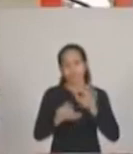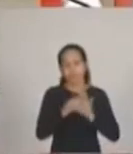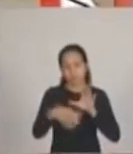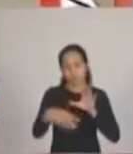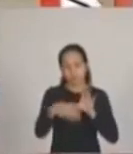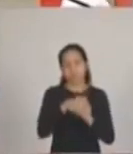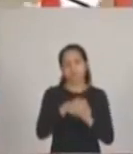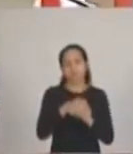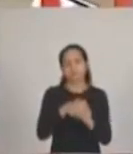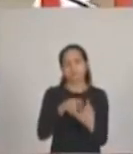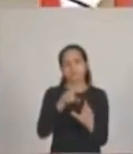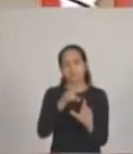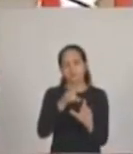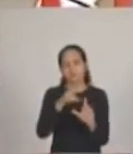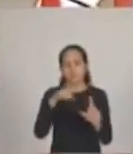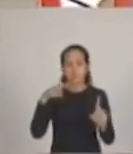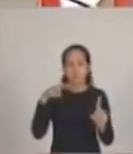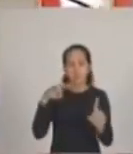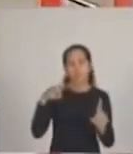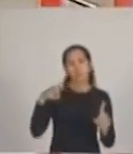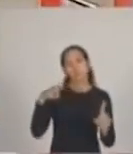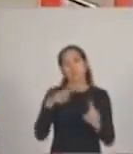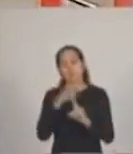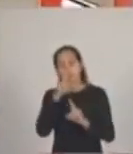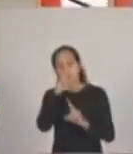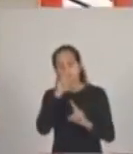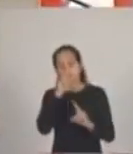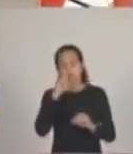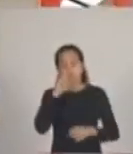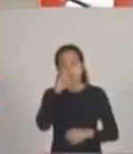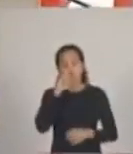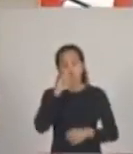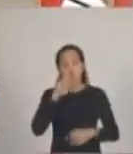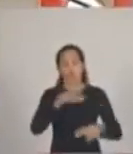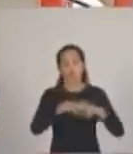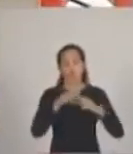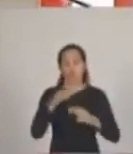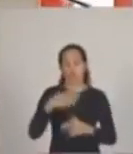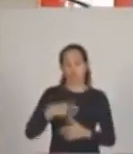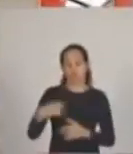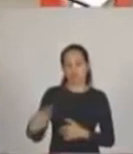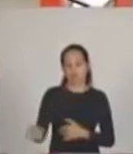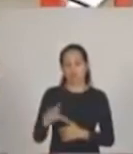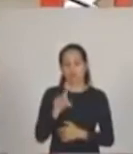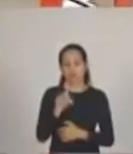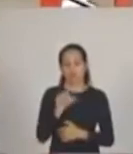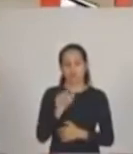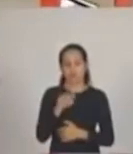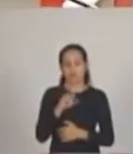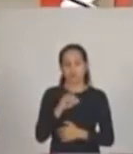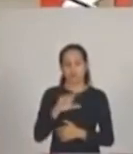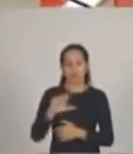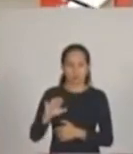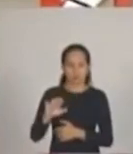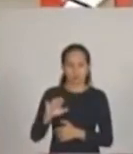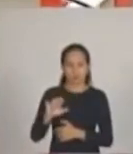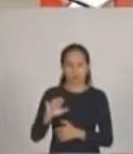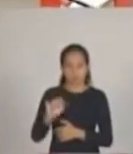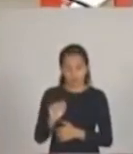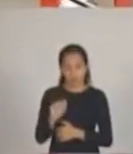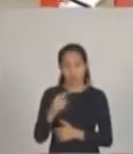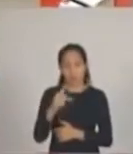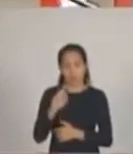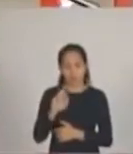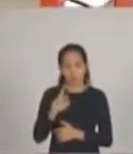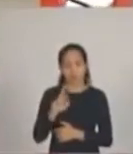crimes de homicídio exatamente pela morte da sua filha, Daniela Pérez, que foi assassinada.